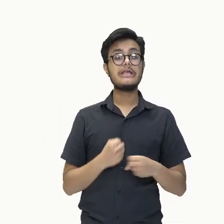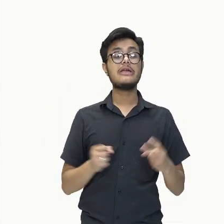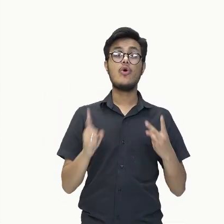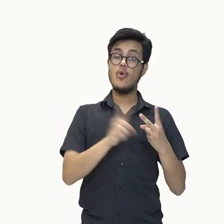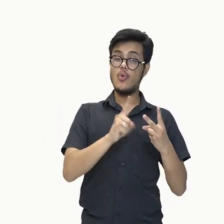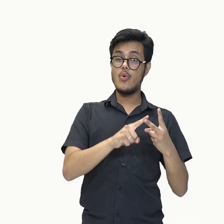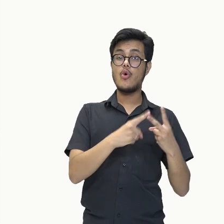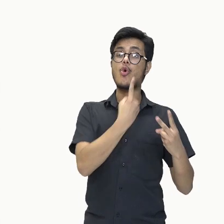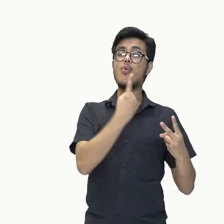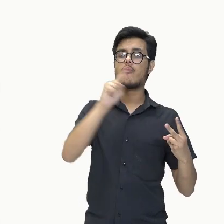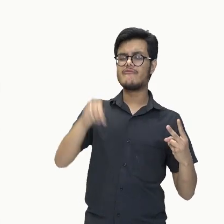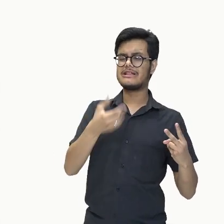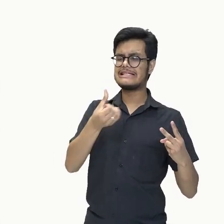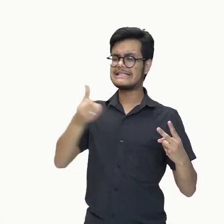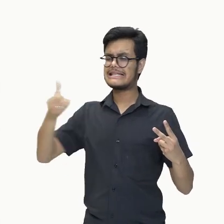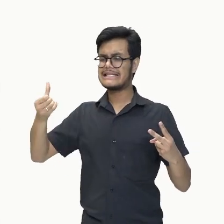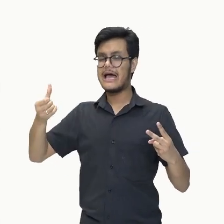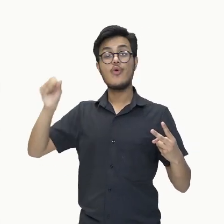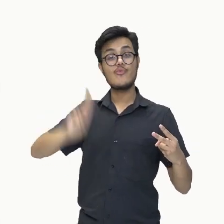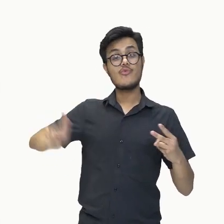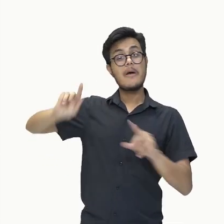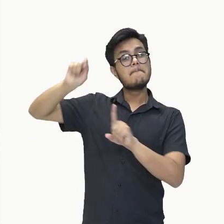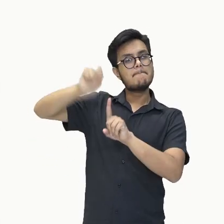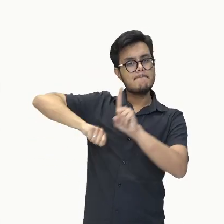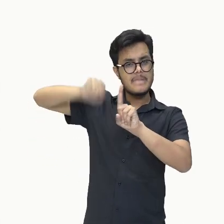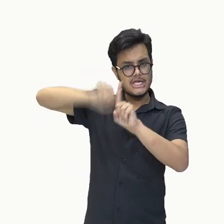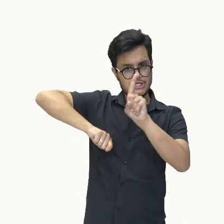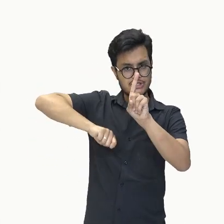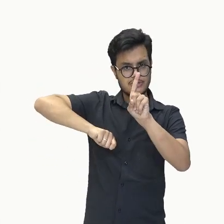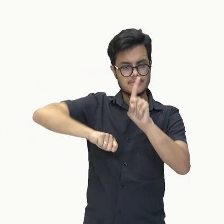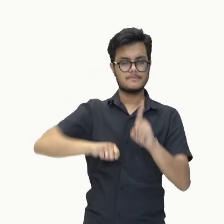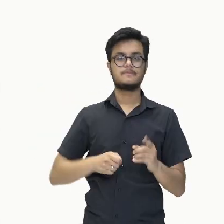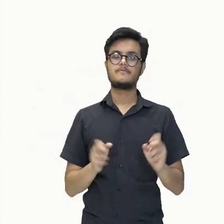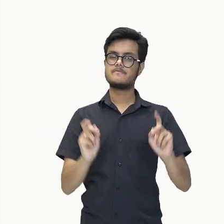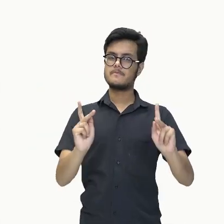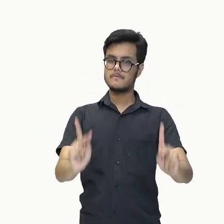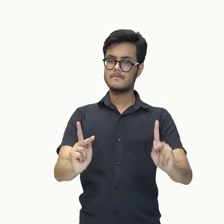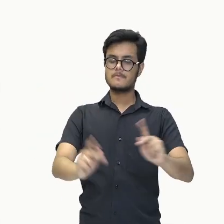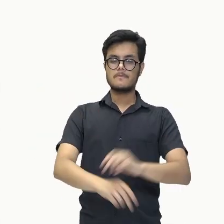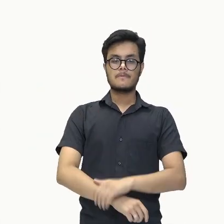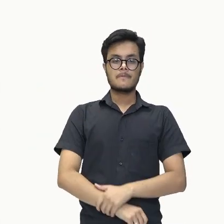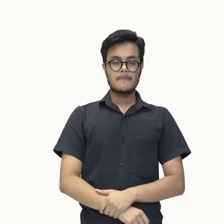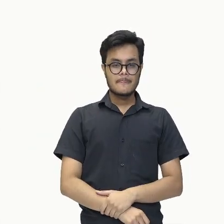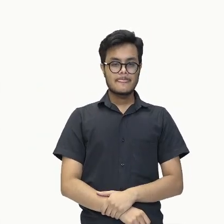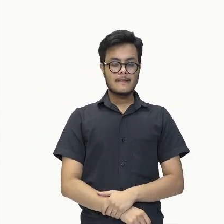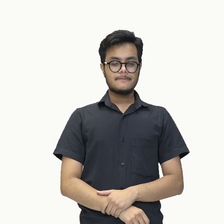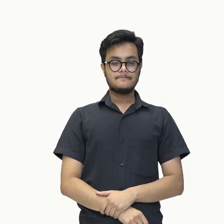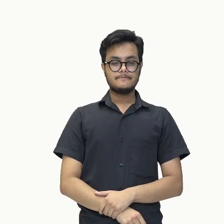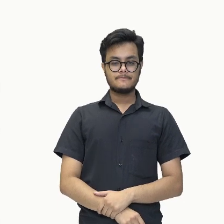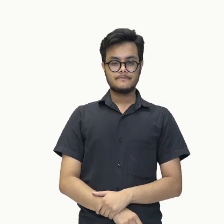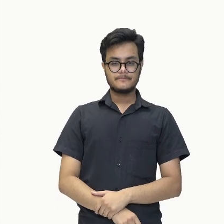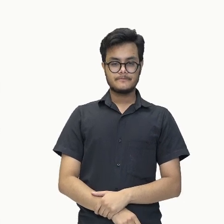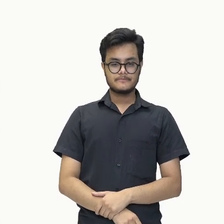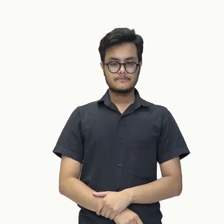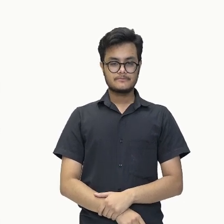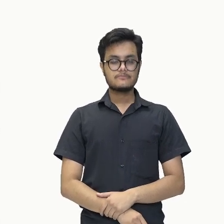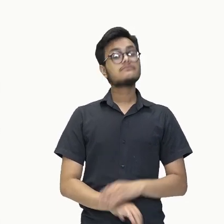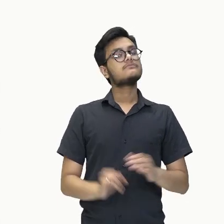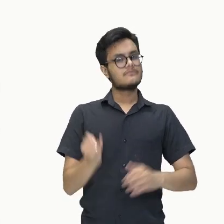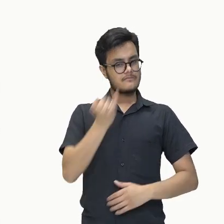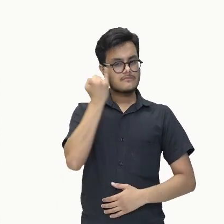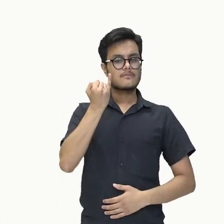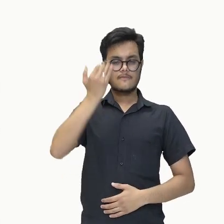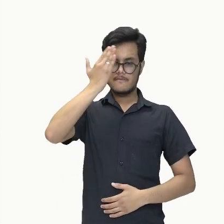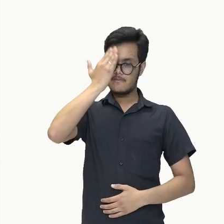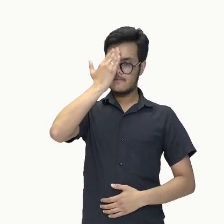e outra taxa quando se trabalha o tempo em mês. Então, é muito importante